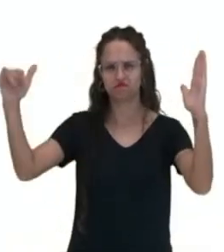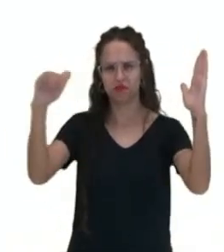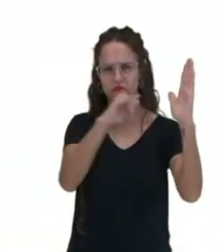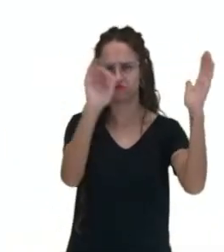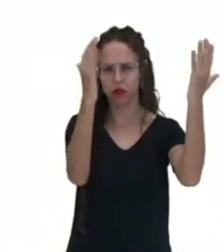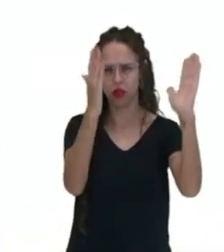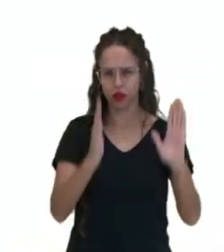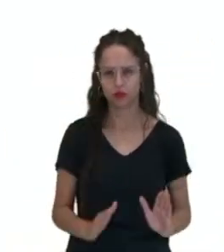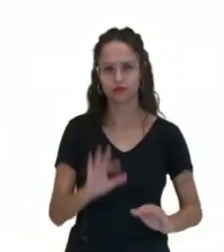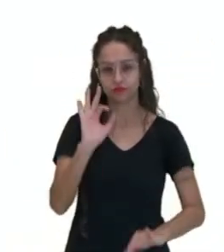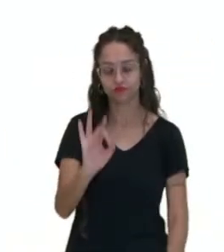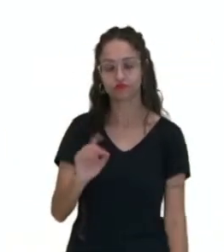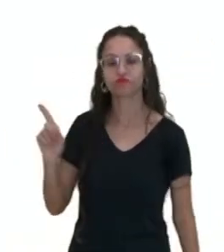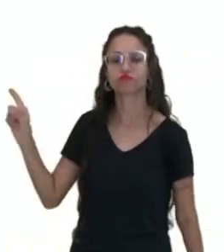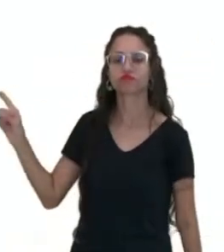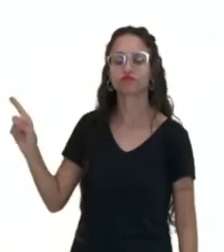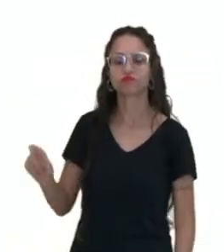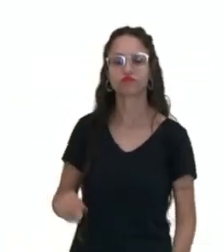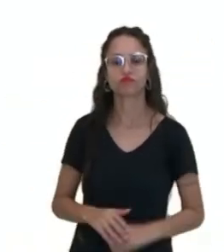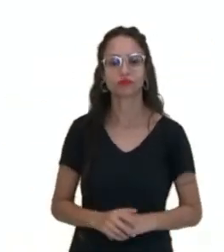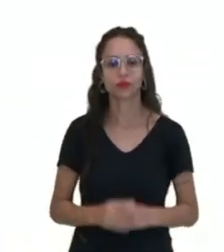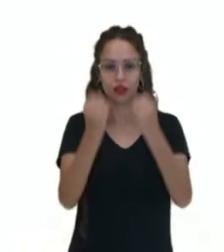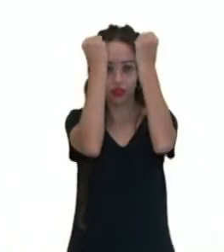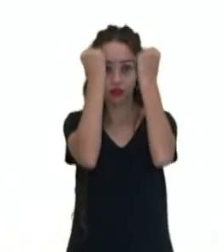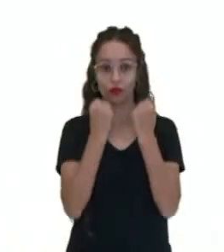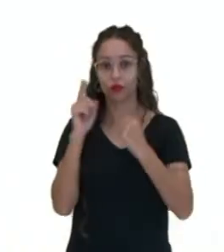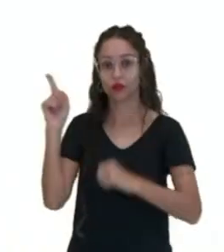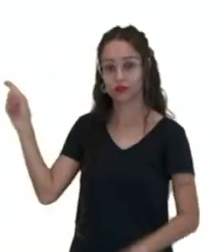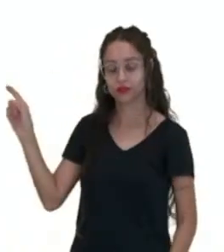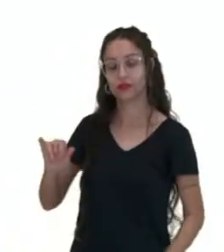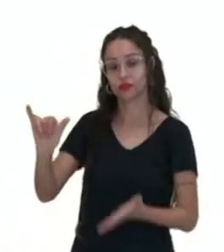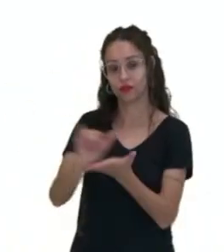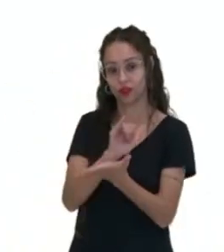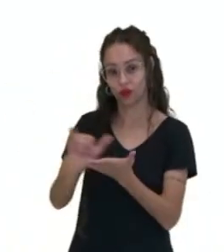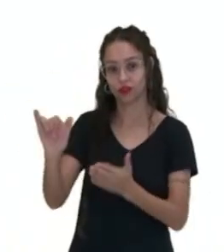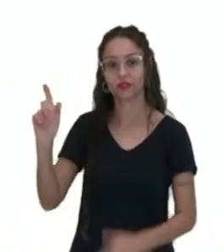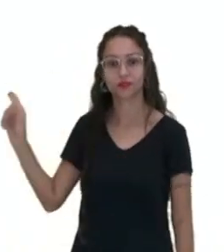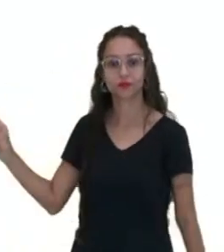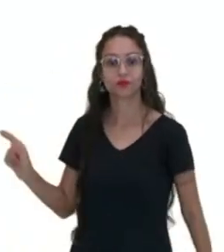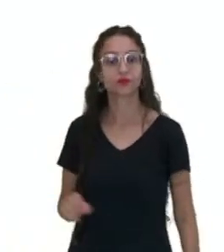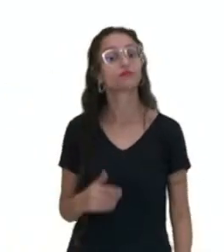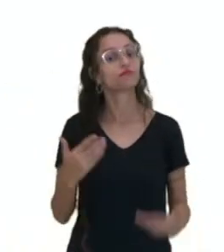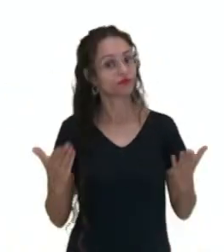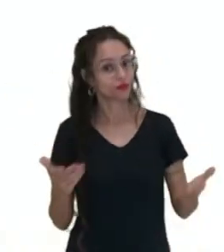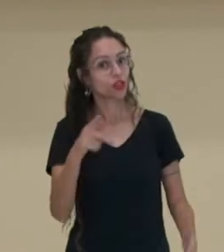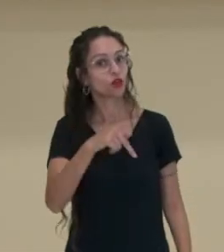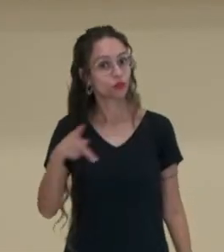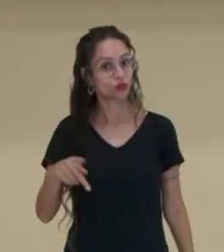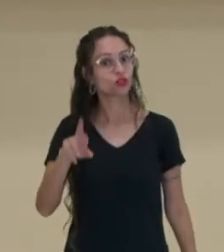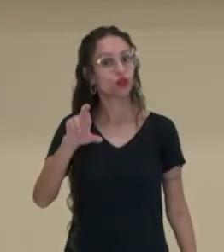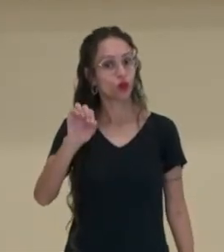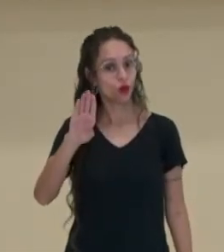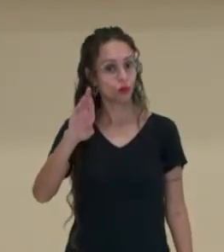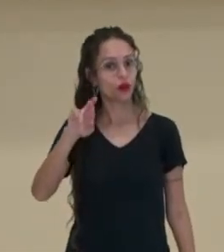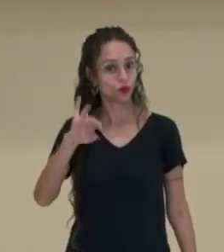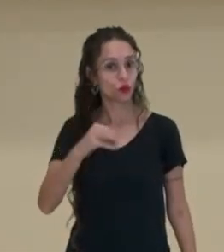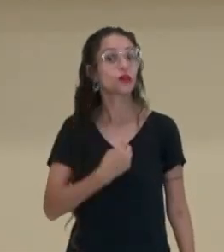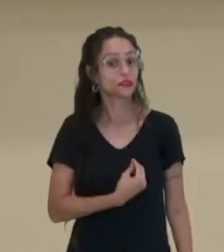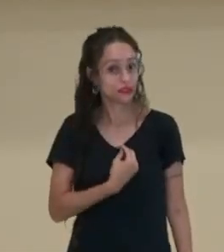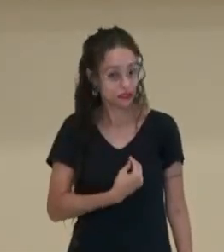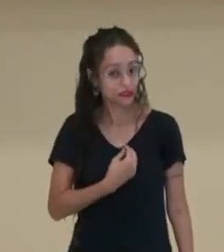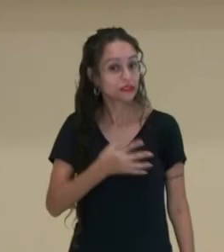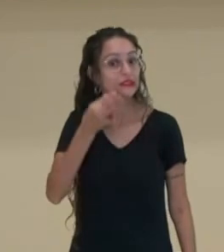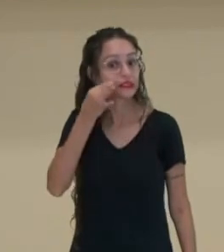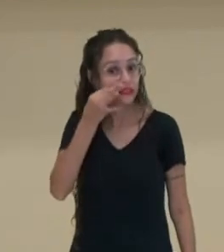tragédia. Terrorista, um ataque das Torres Gêmeas de Nova York. Inclusive, o professor Roberto estava ao